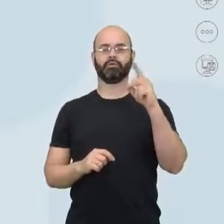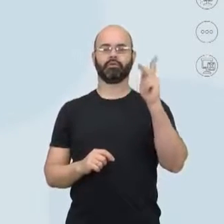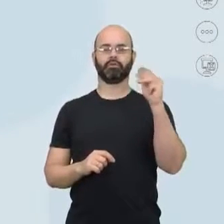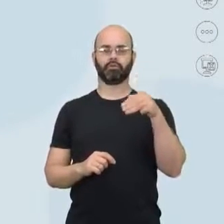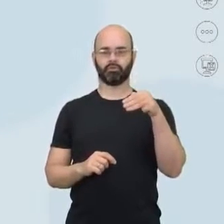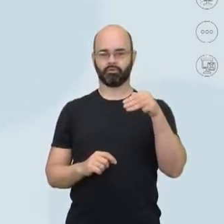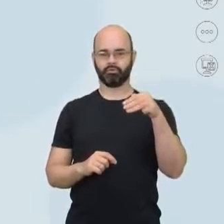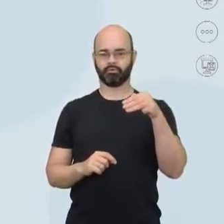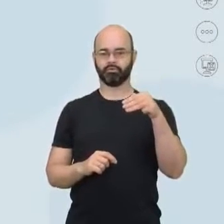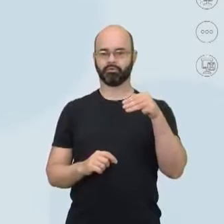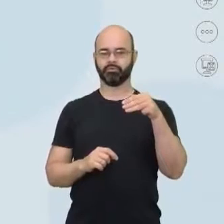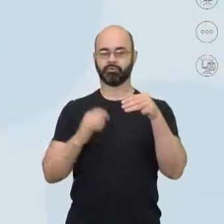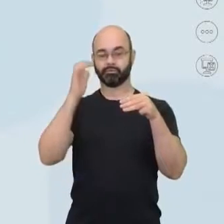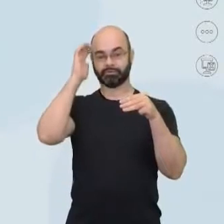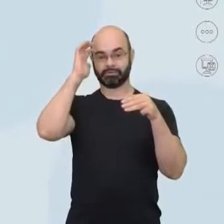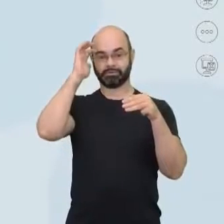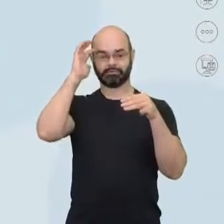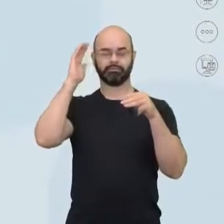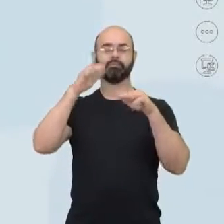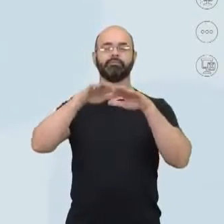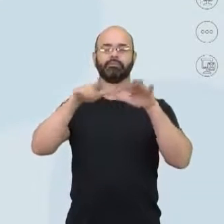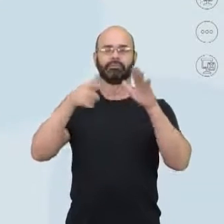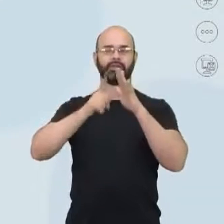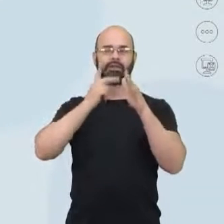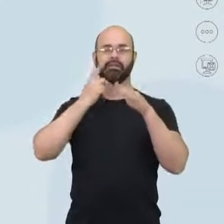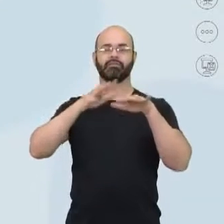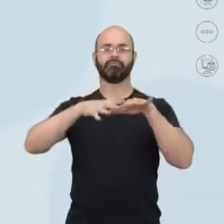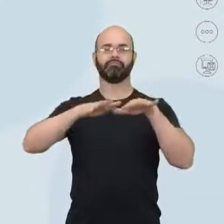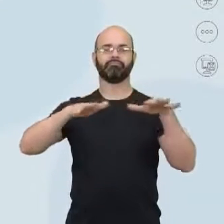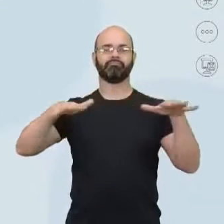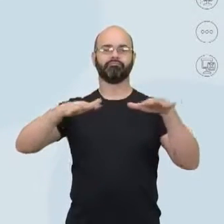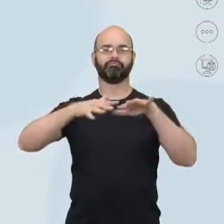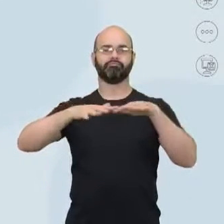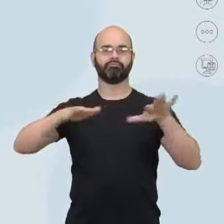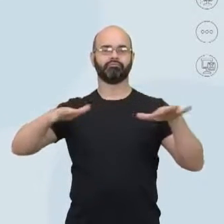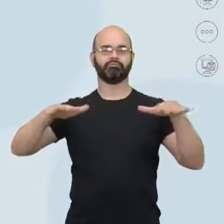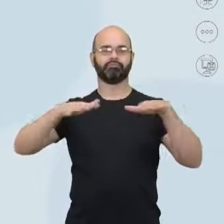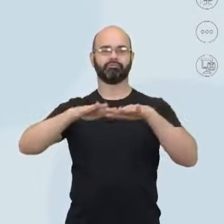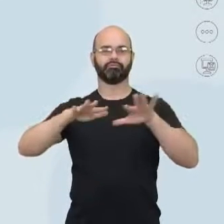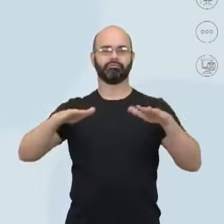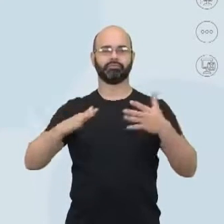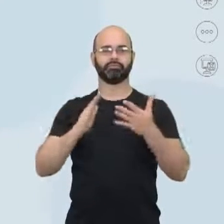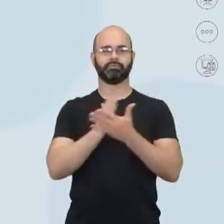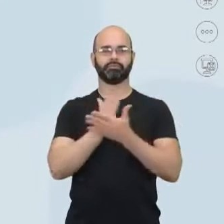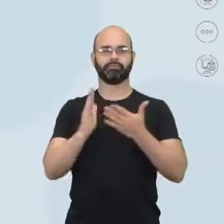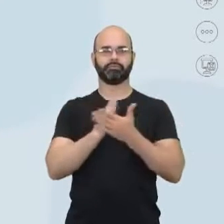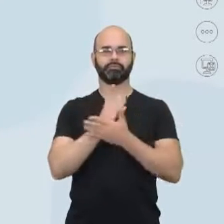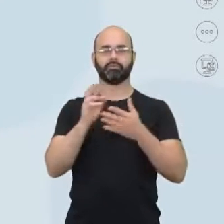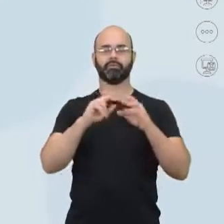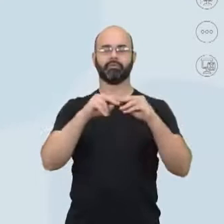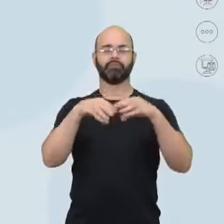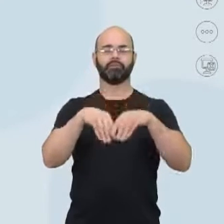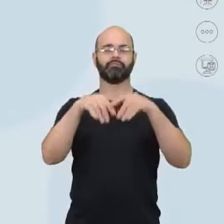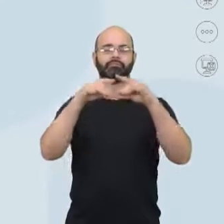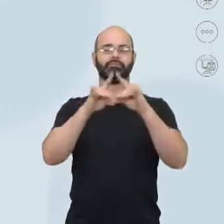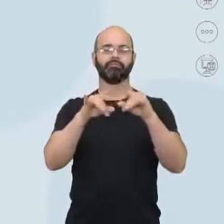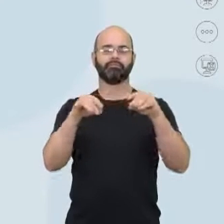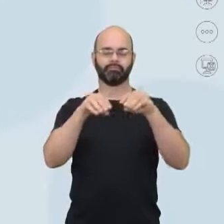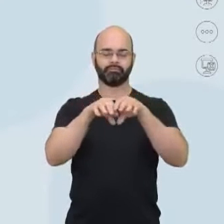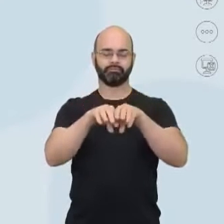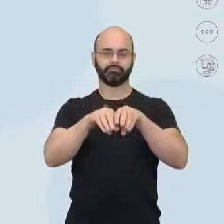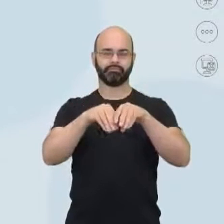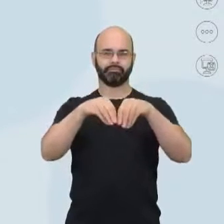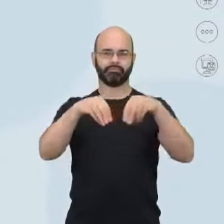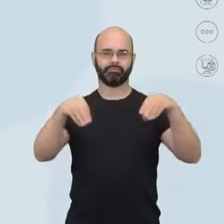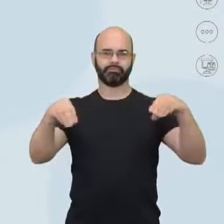profundidade, através de ondas sísmicas, como o Joel comentou, né, separem materiais de diferentes densidades. Então, através de